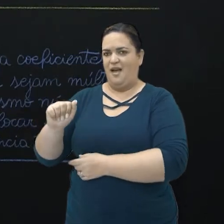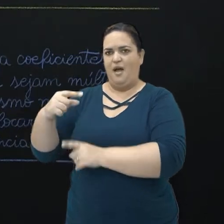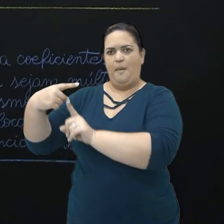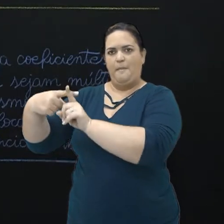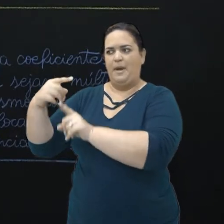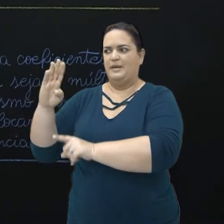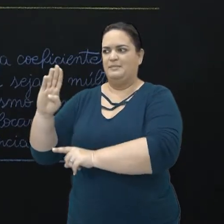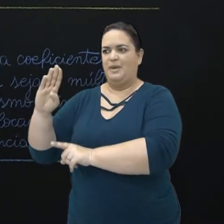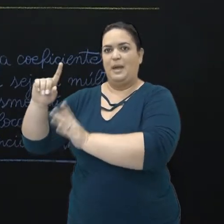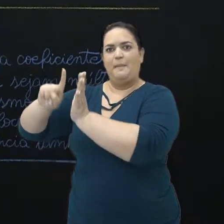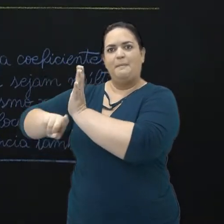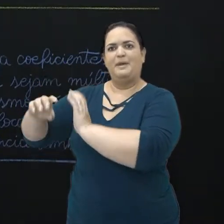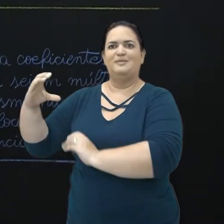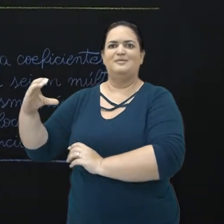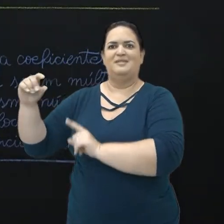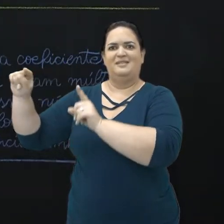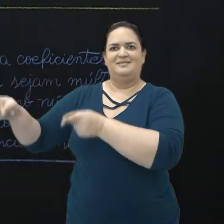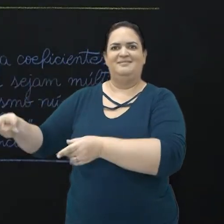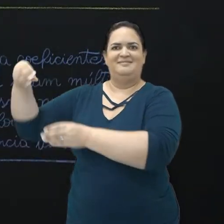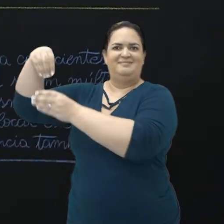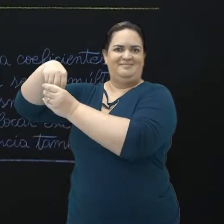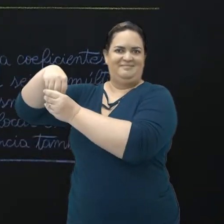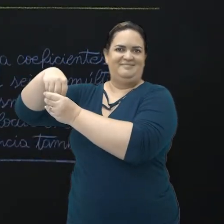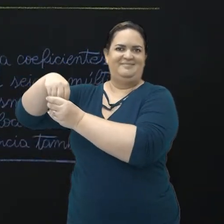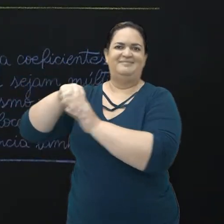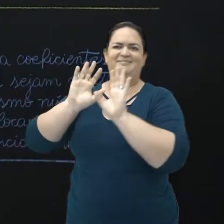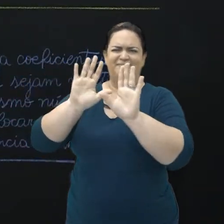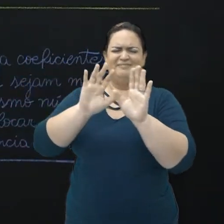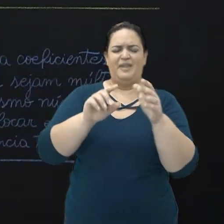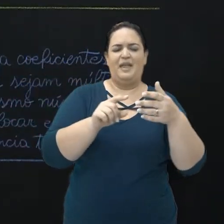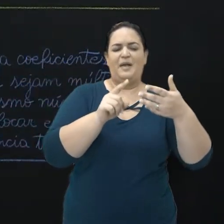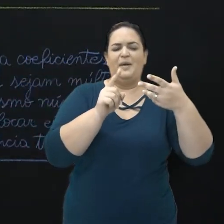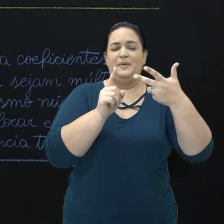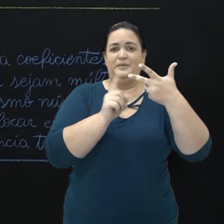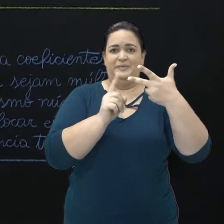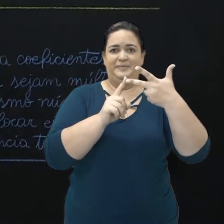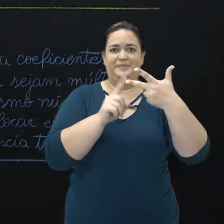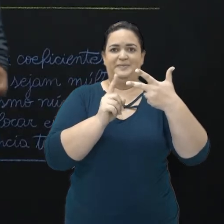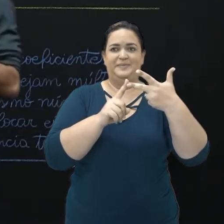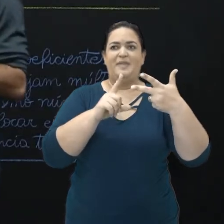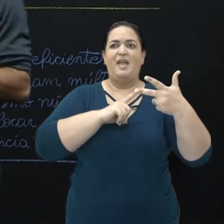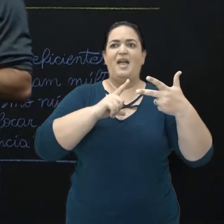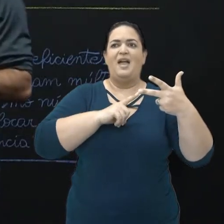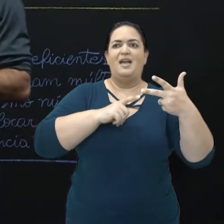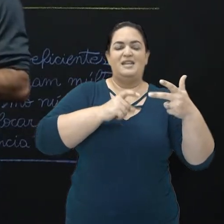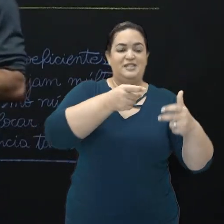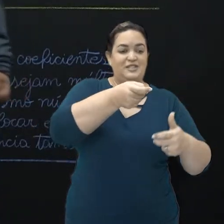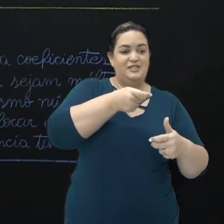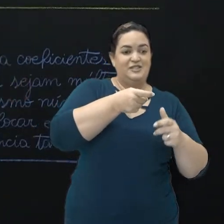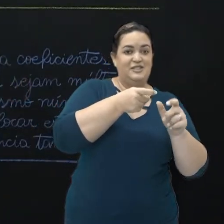parênteses. Perfeito? Nosso terceiro exemplo aqui, reparem. Eu tenho x ao quadrado